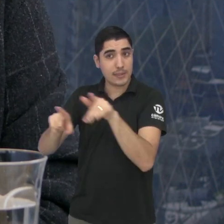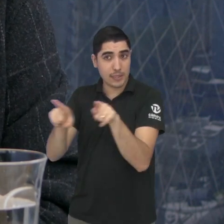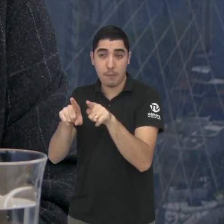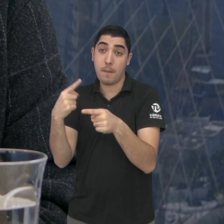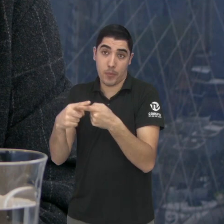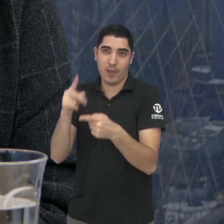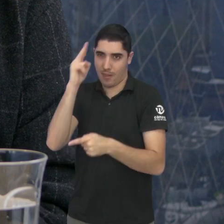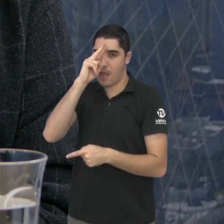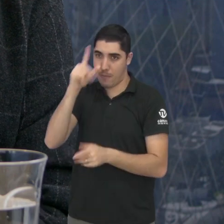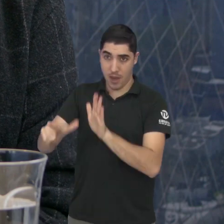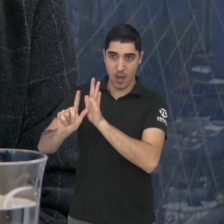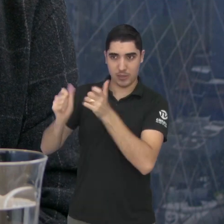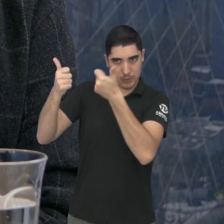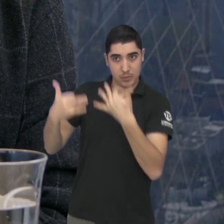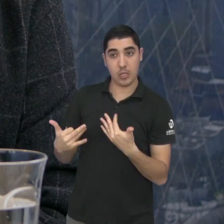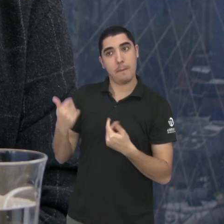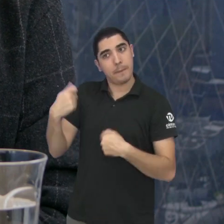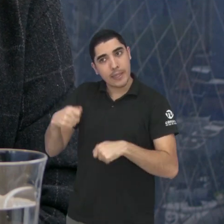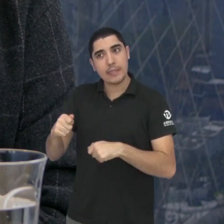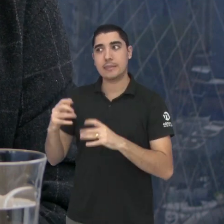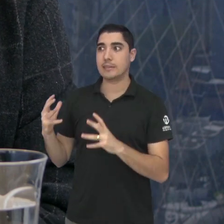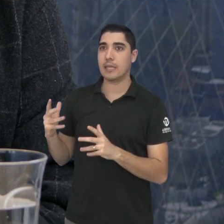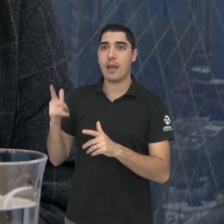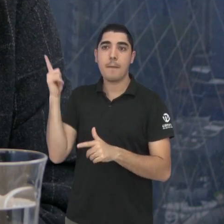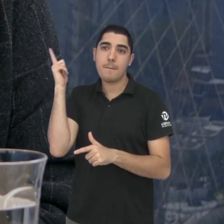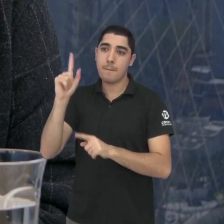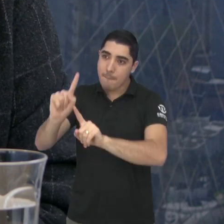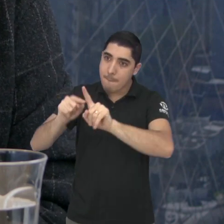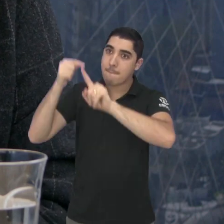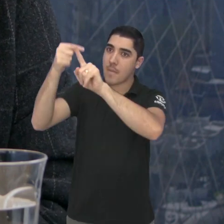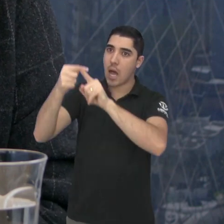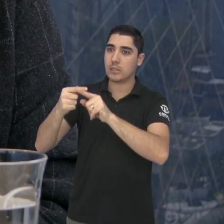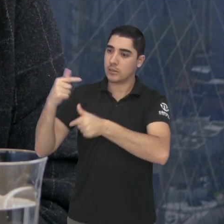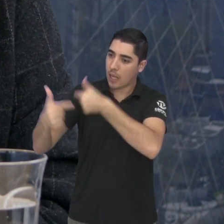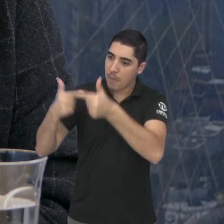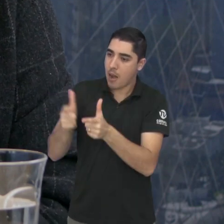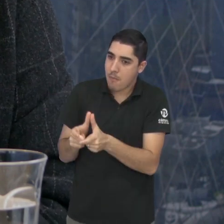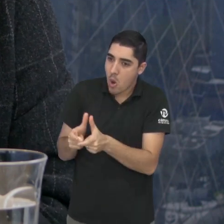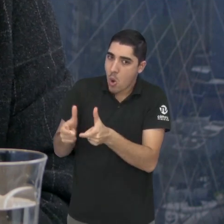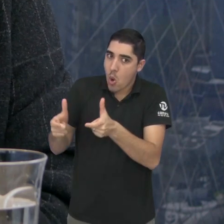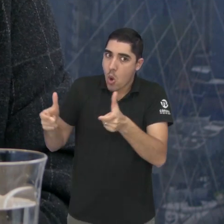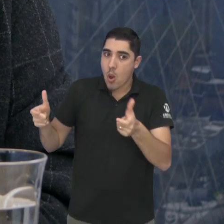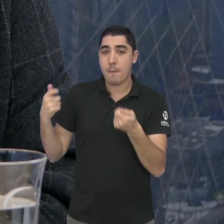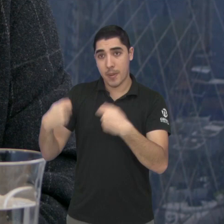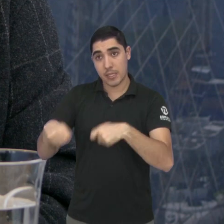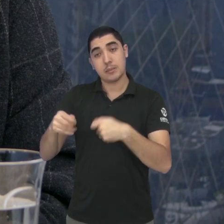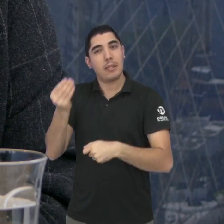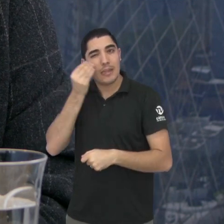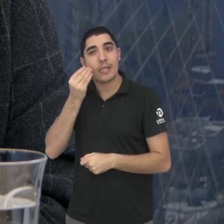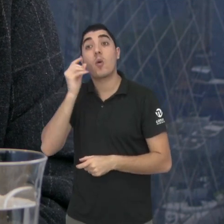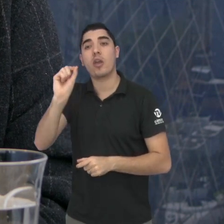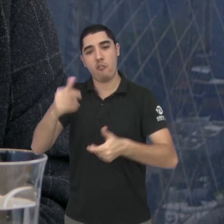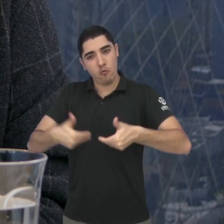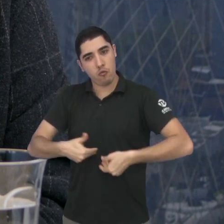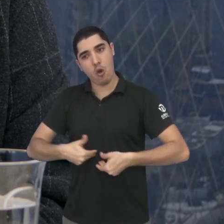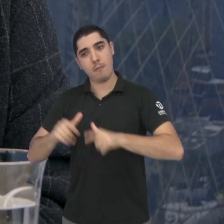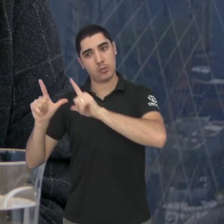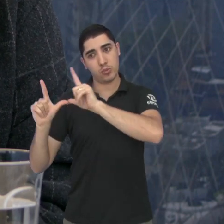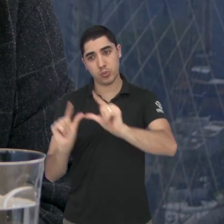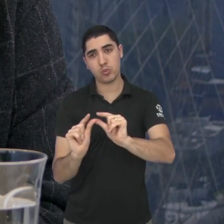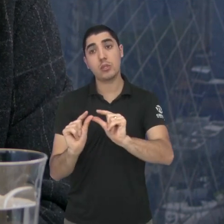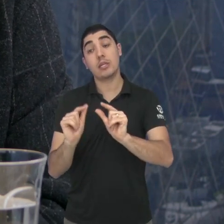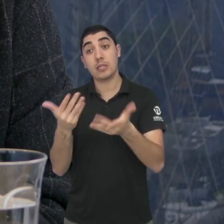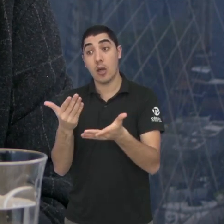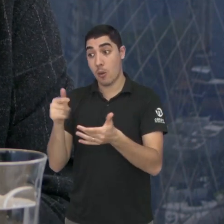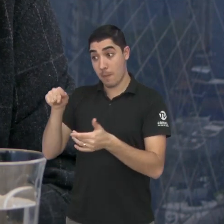muito importante para acabar com essa fome, tá certo? E como que você faz isso? É a geração de emprego. E para